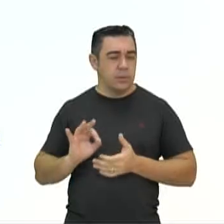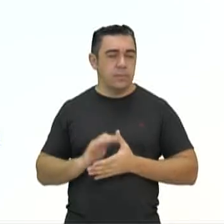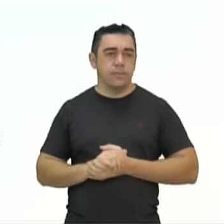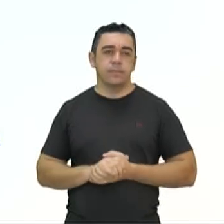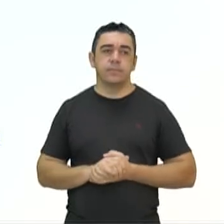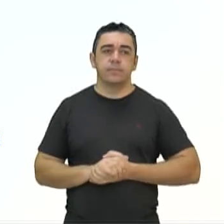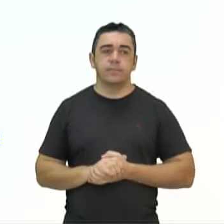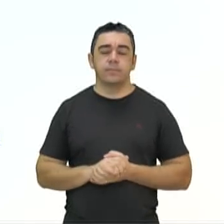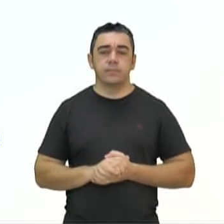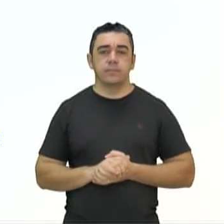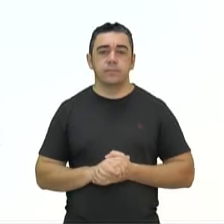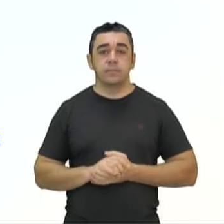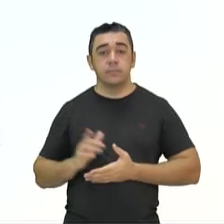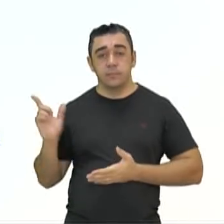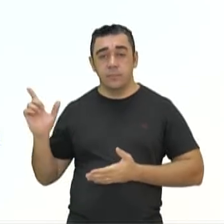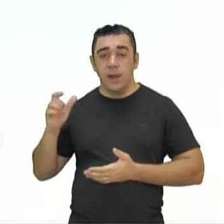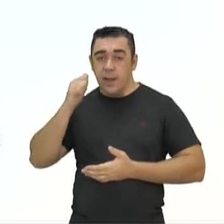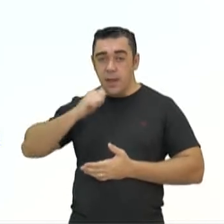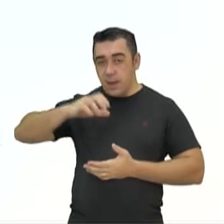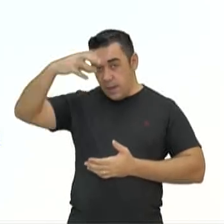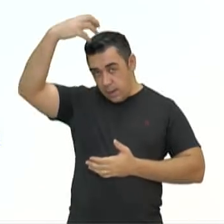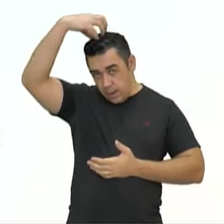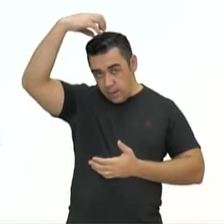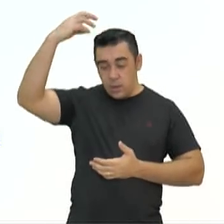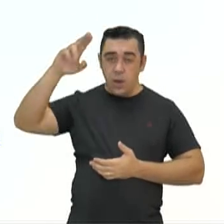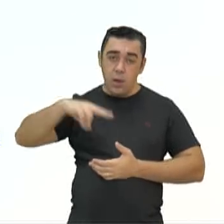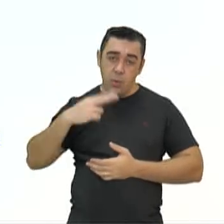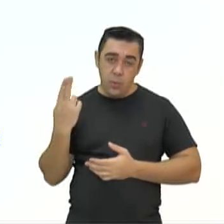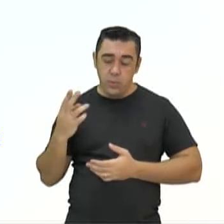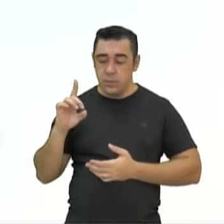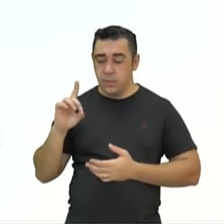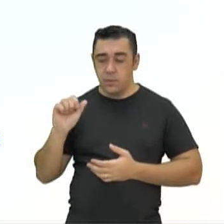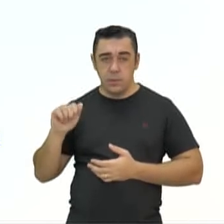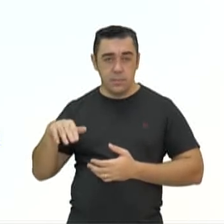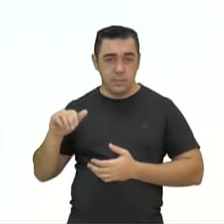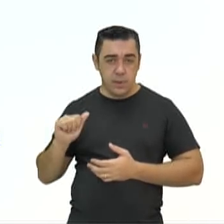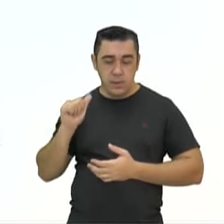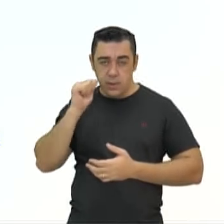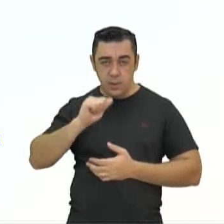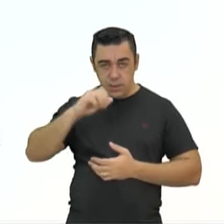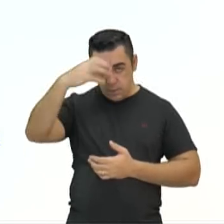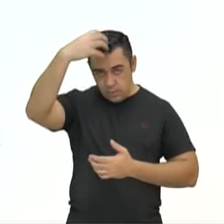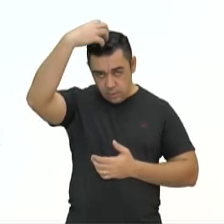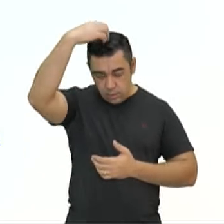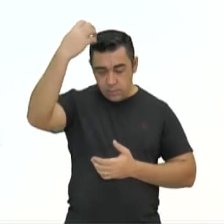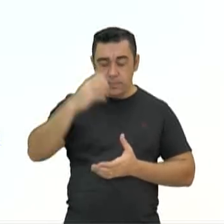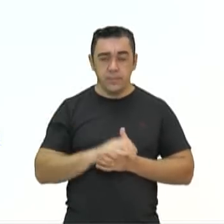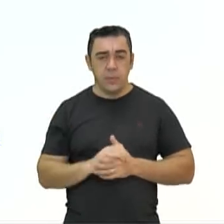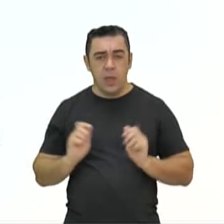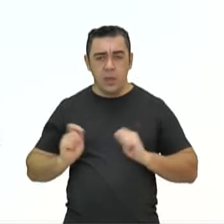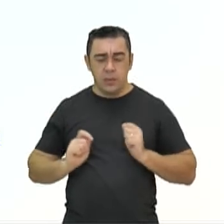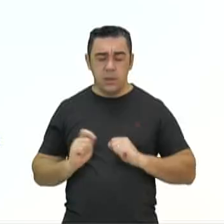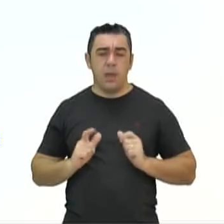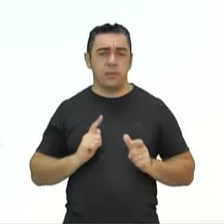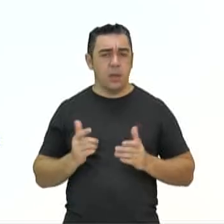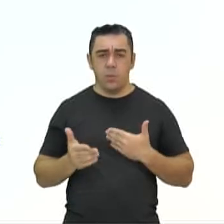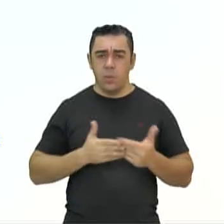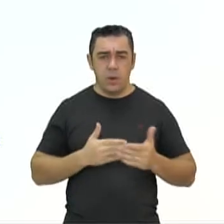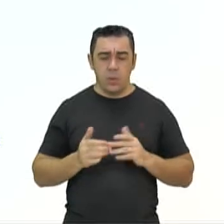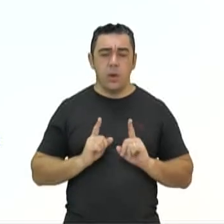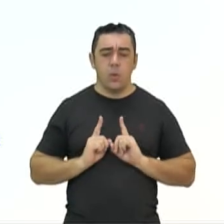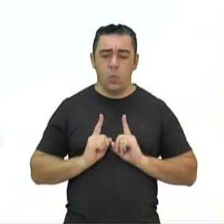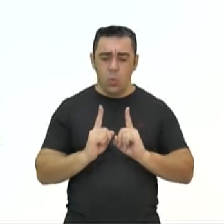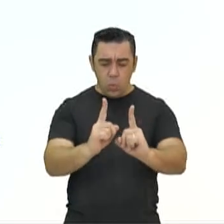dama. A dama movimenta e captura em todas as fileiras, colunas e diagonais que tiverem relação com a casa onde